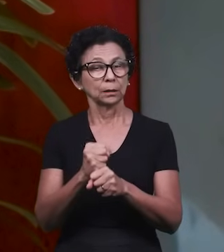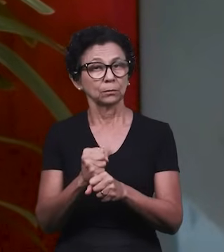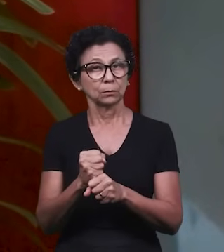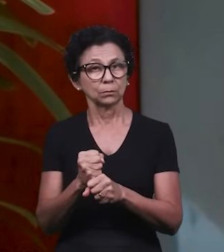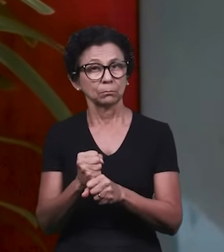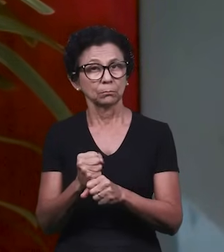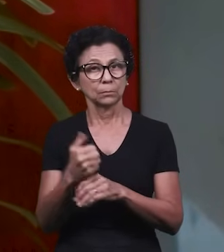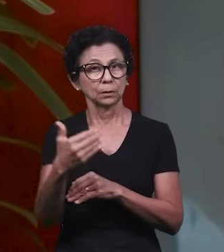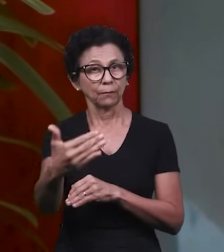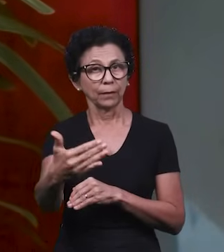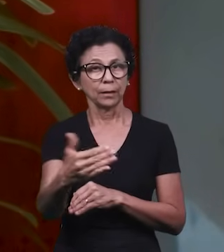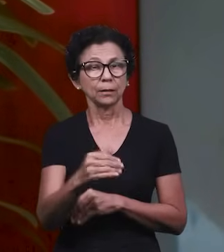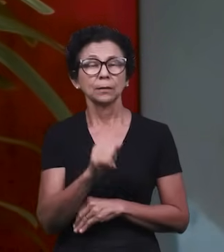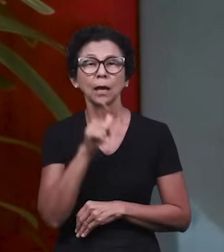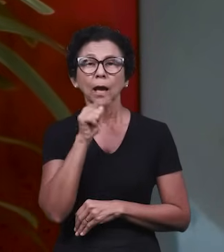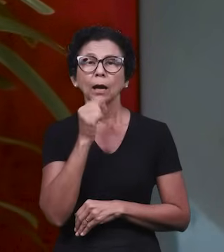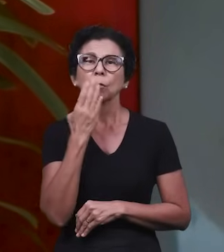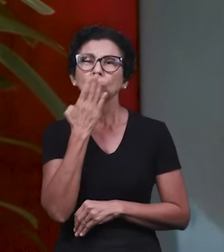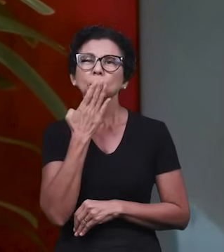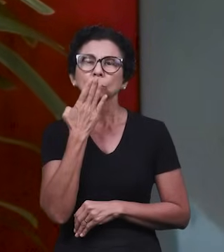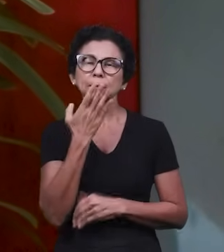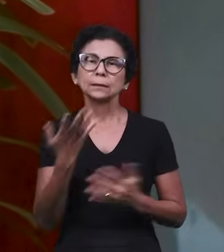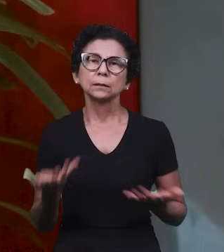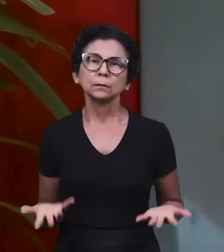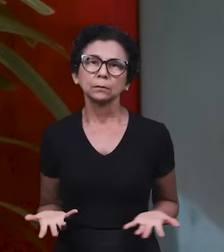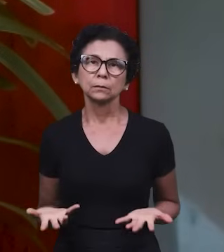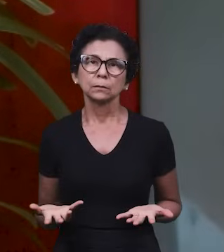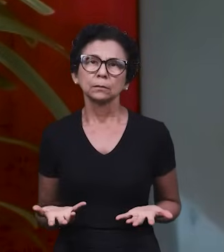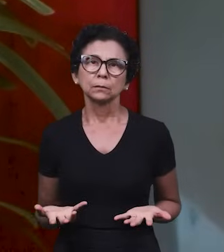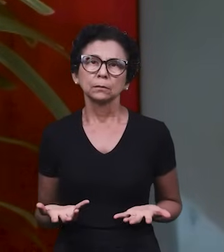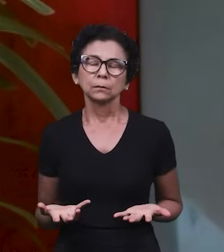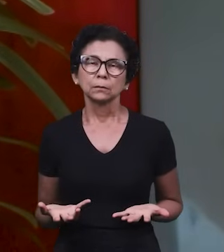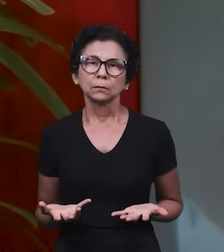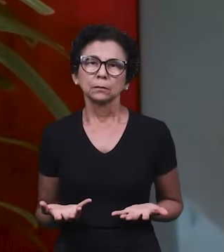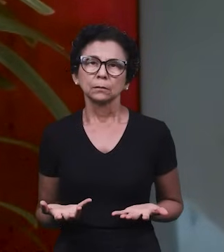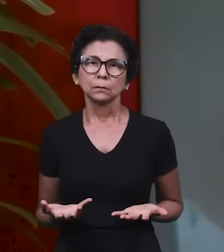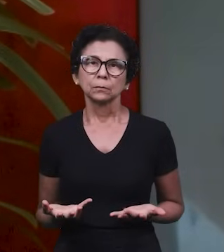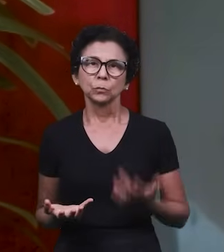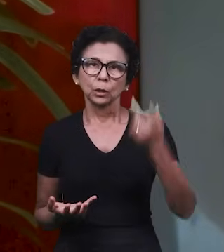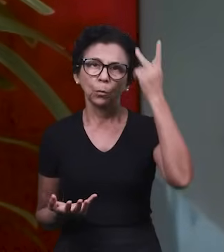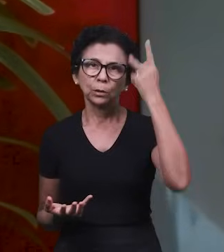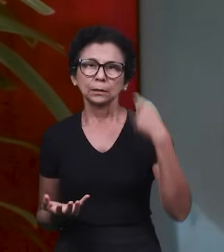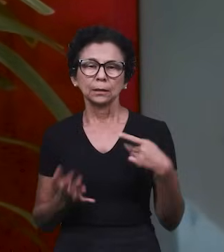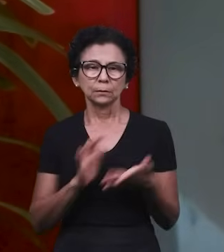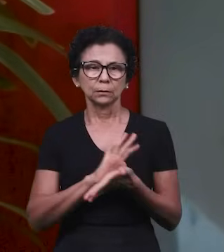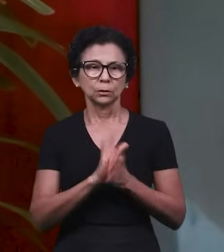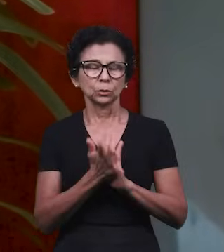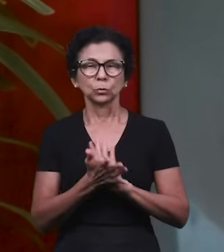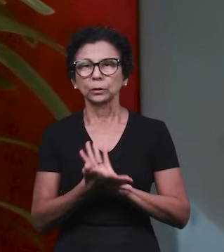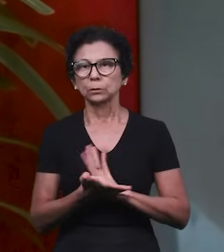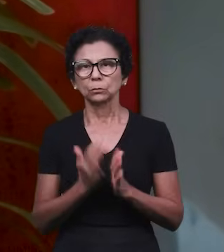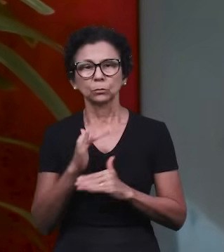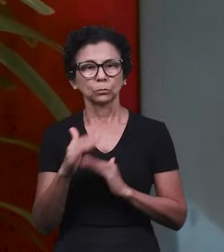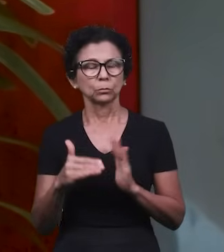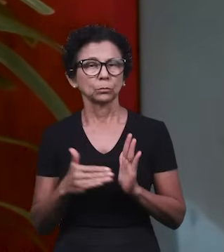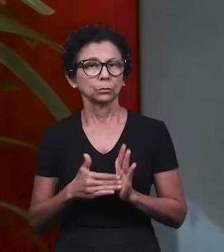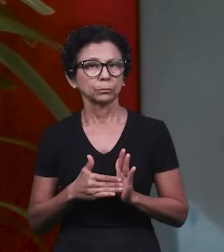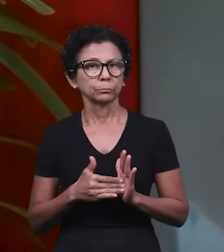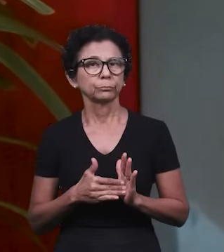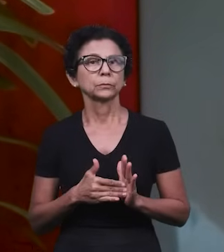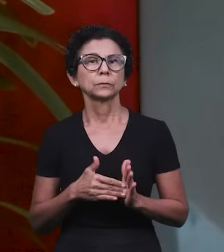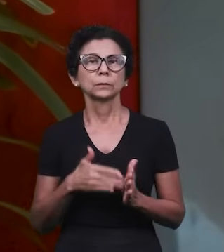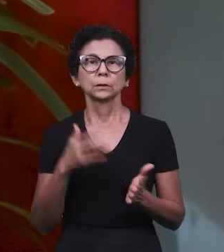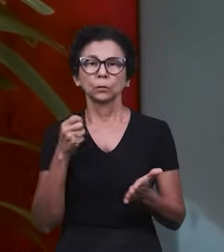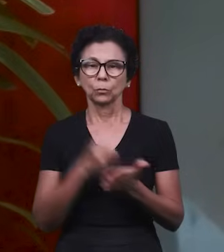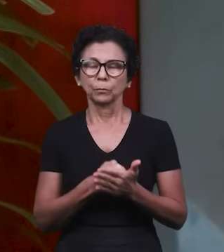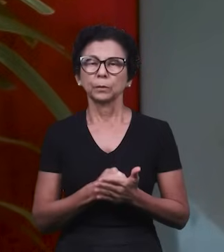né? Porque o ser humano está estragando tudo que tem. Então é mais uma trombeta que já tocou,